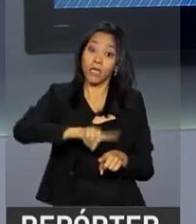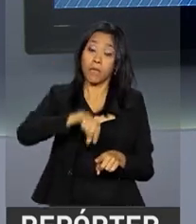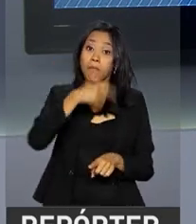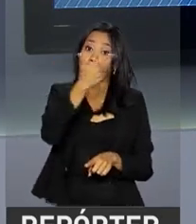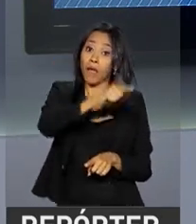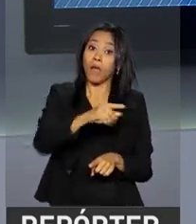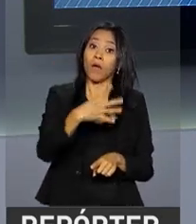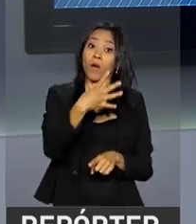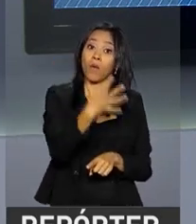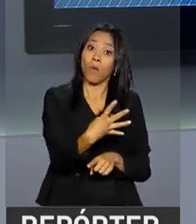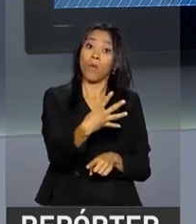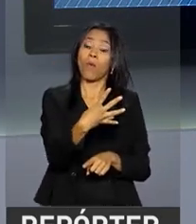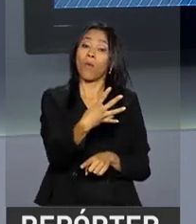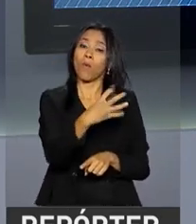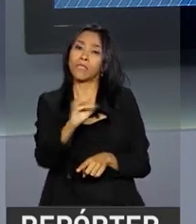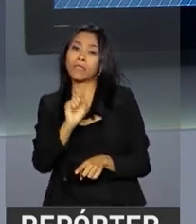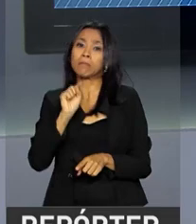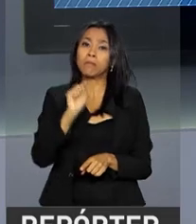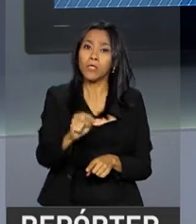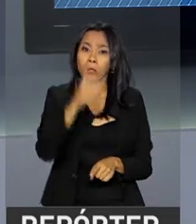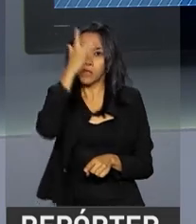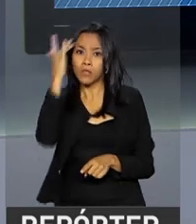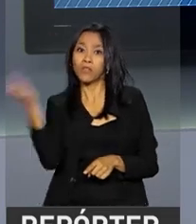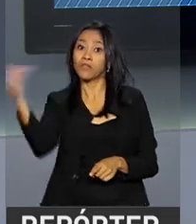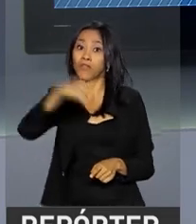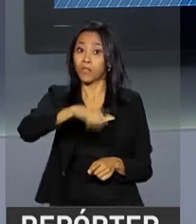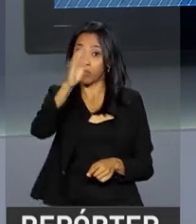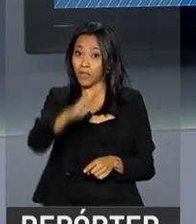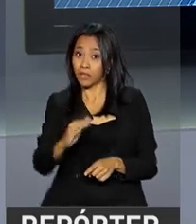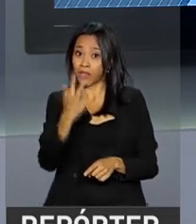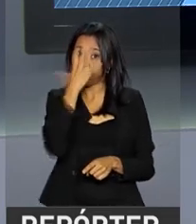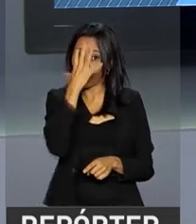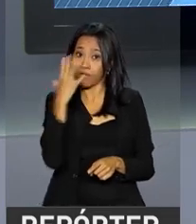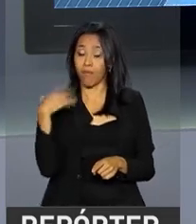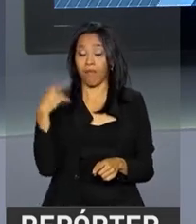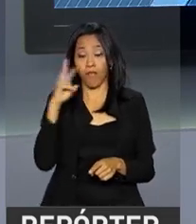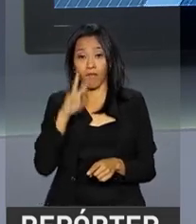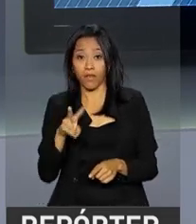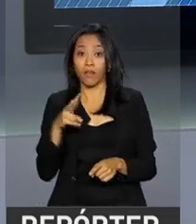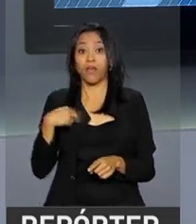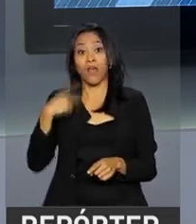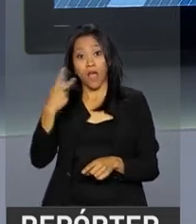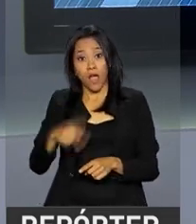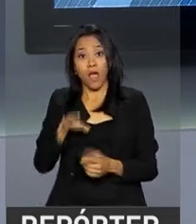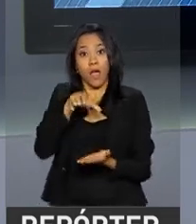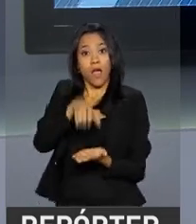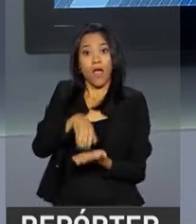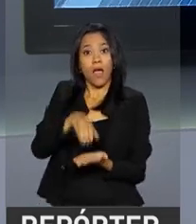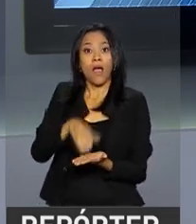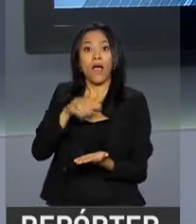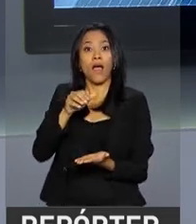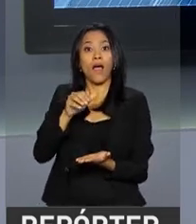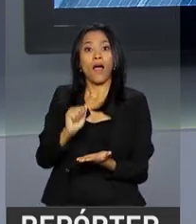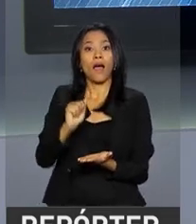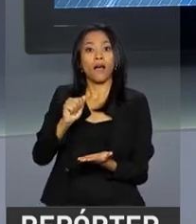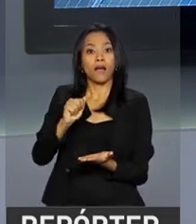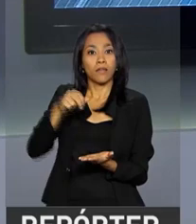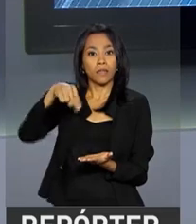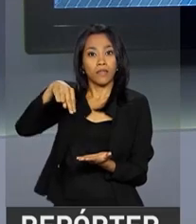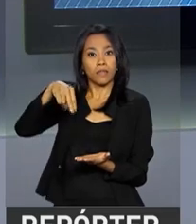400 mil estrangeiros que aproveitam para curtir a folia de olho nessa movimentação agência nacional de aviação civil